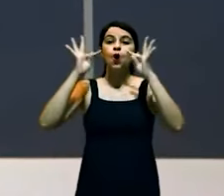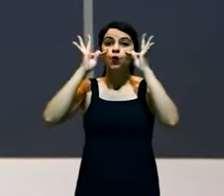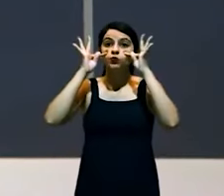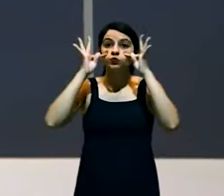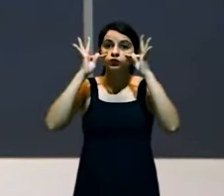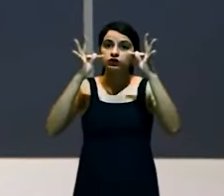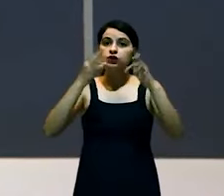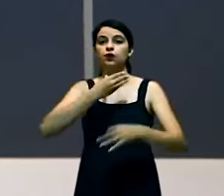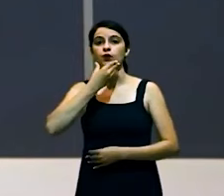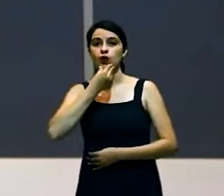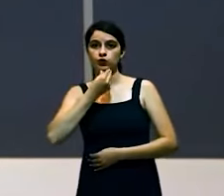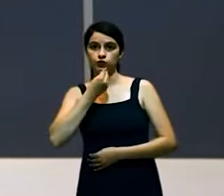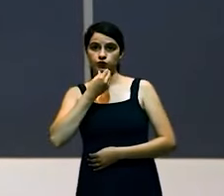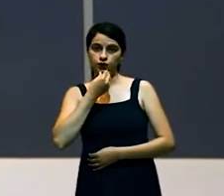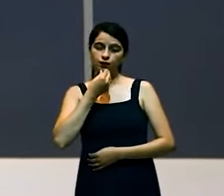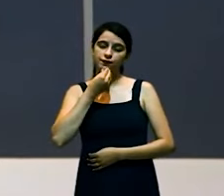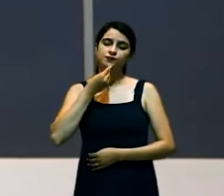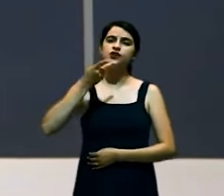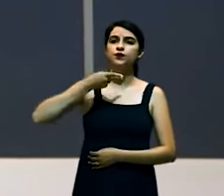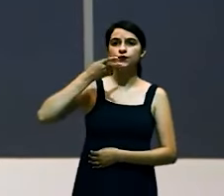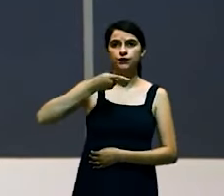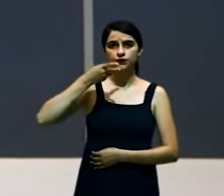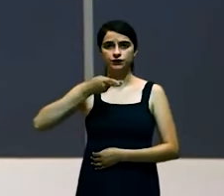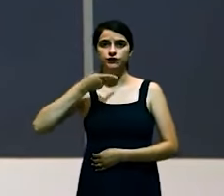de contar um pouco do testemunho dele. Ele está